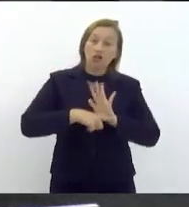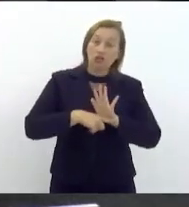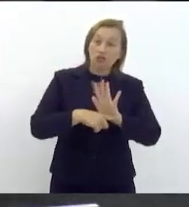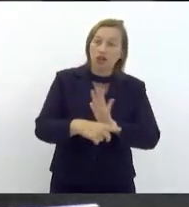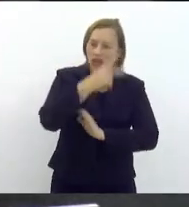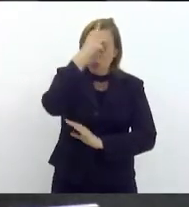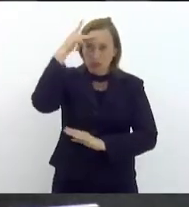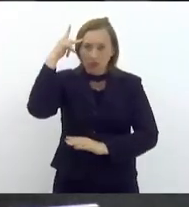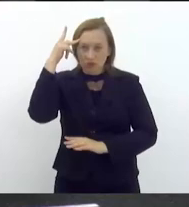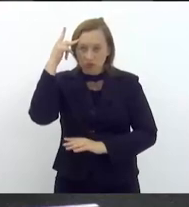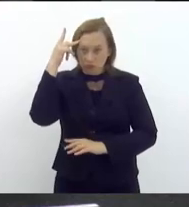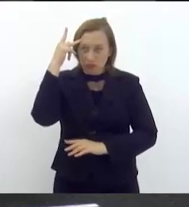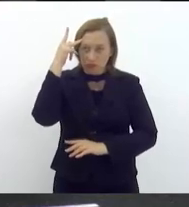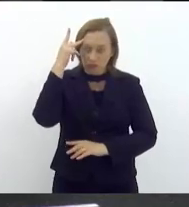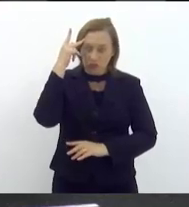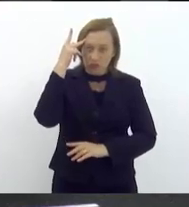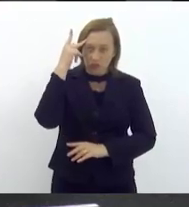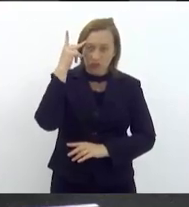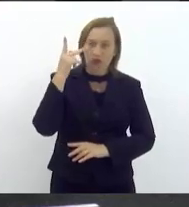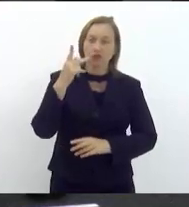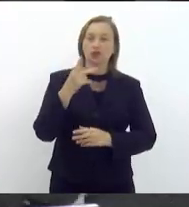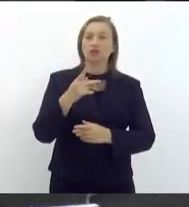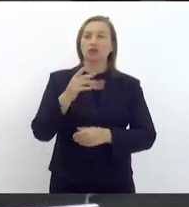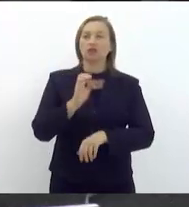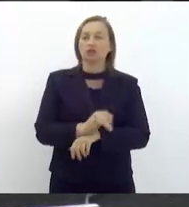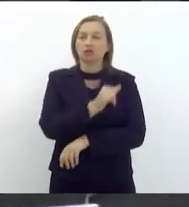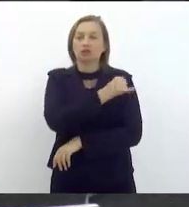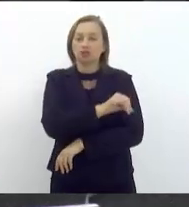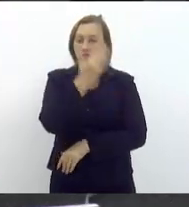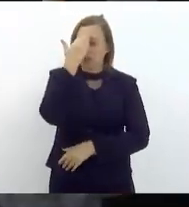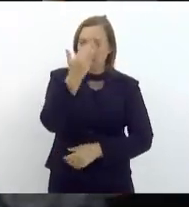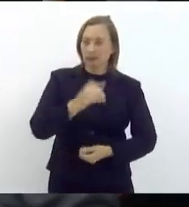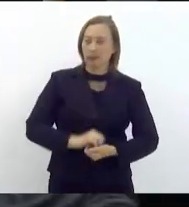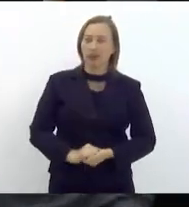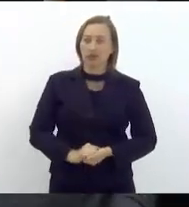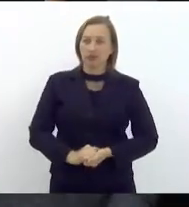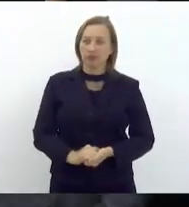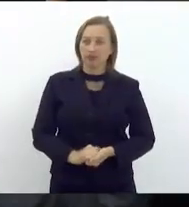a centenas de pessoas aqui do nosso Estado do Rio de Janeiro